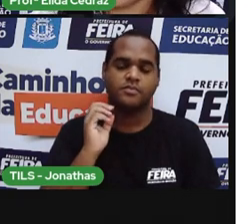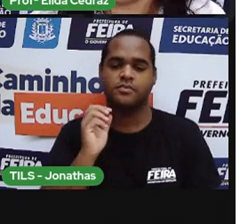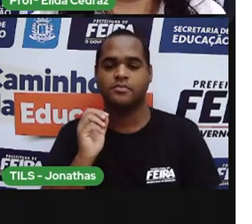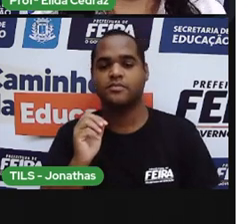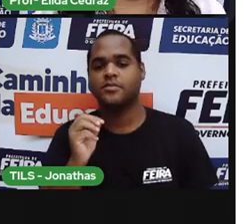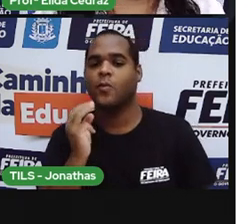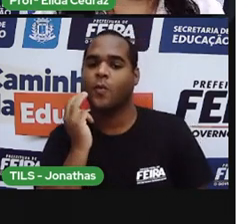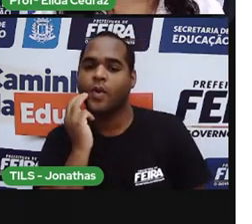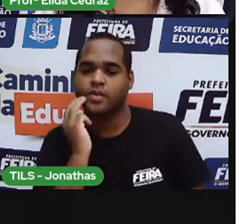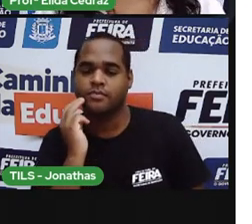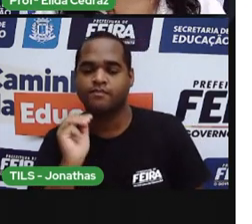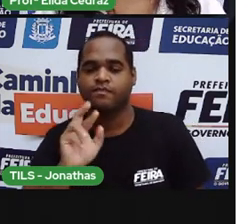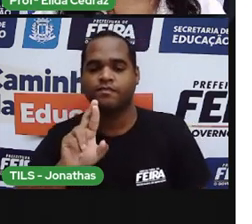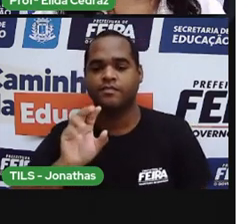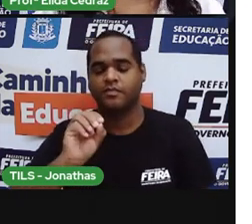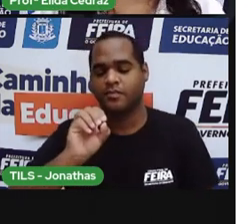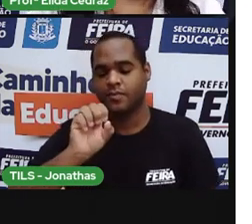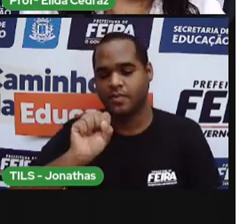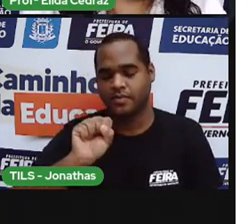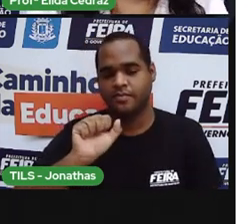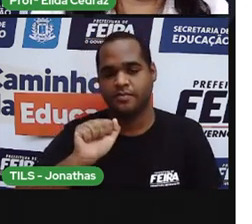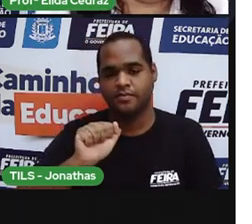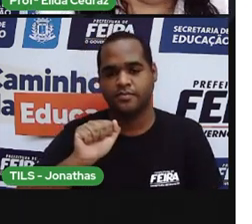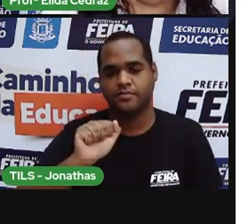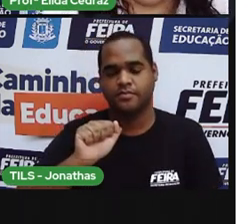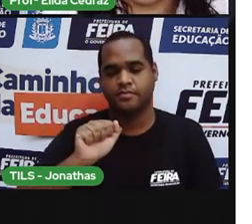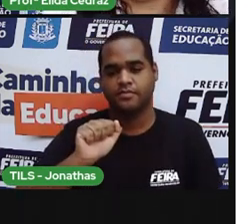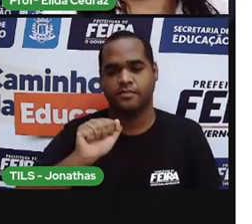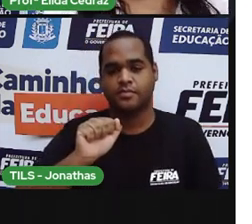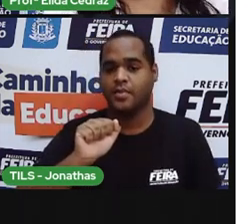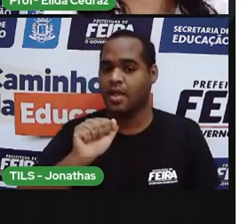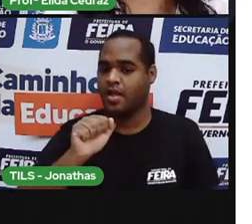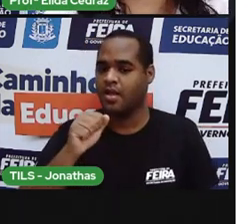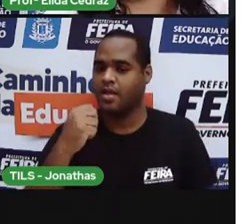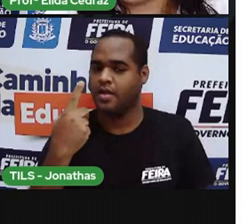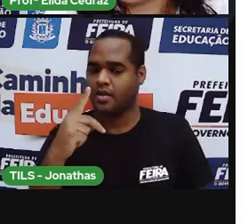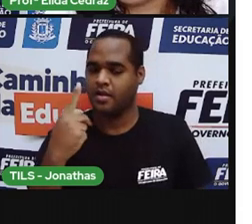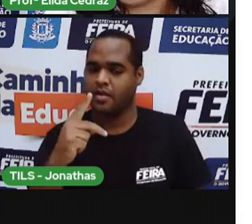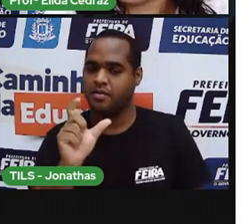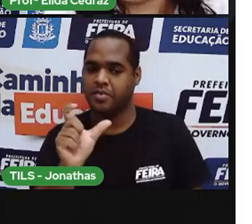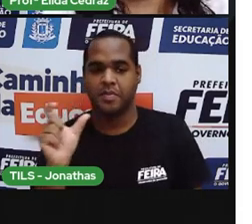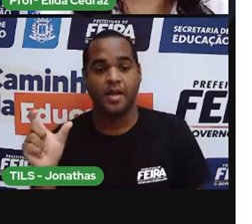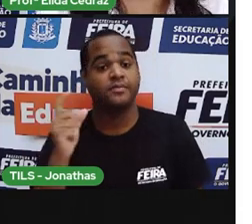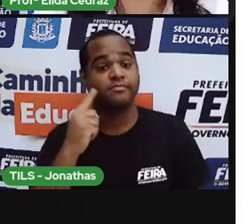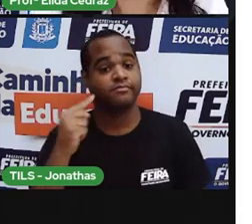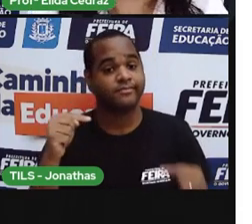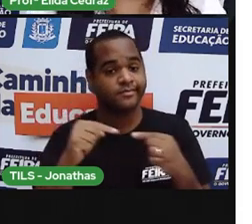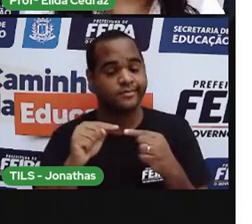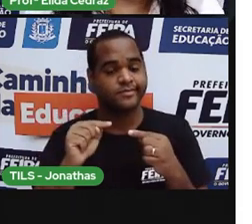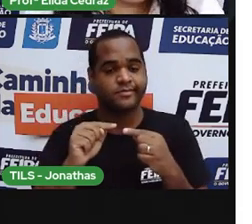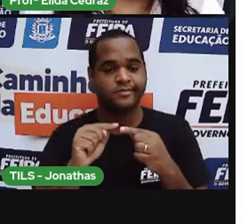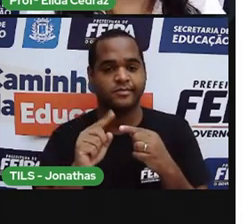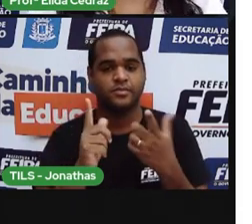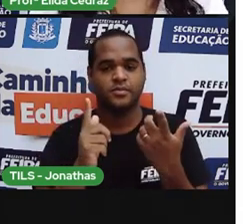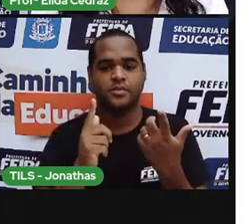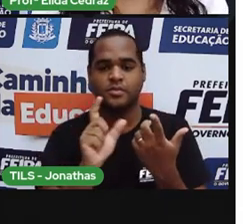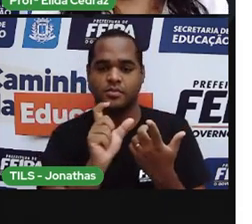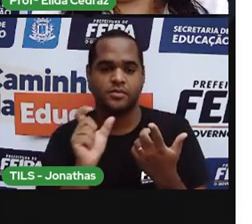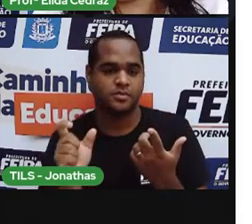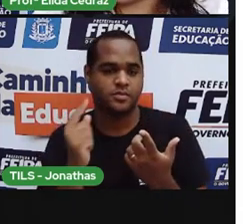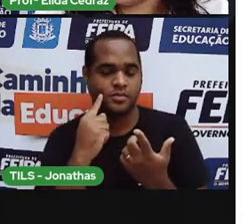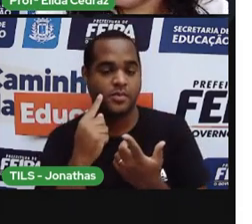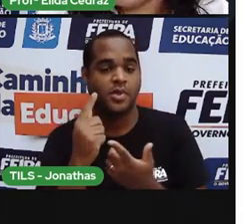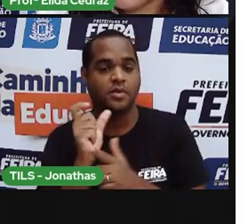Rosa. Nós vimos que as palavras são formadas por esses pedacinhos. E nós podemos pegar